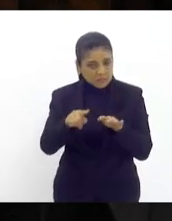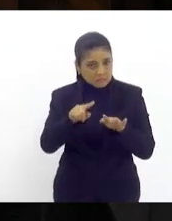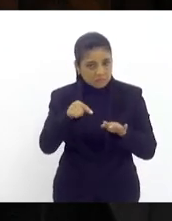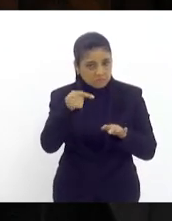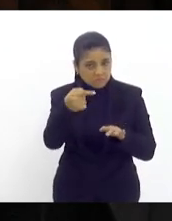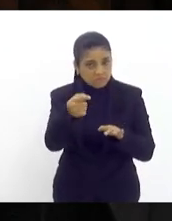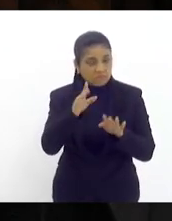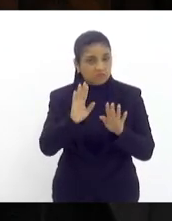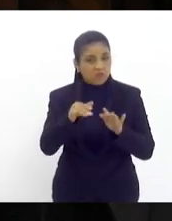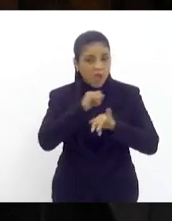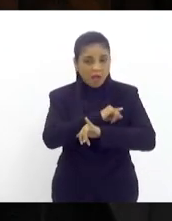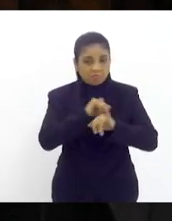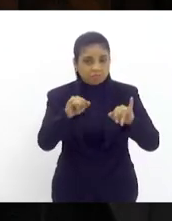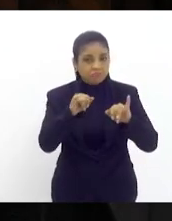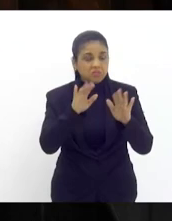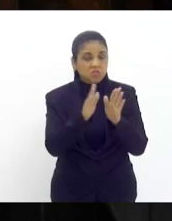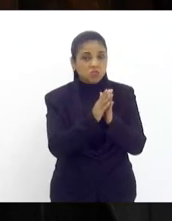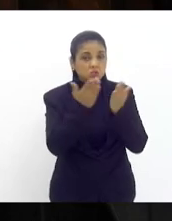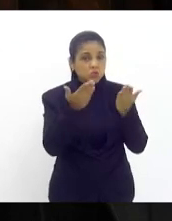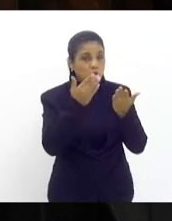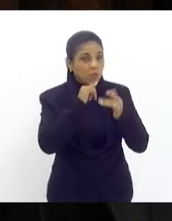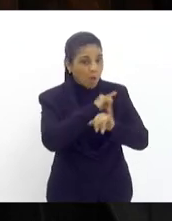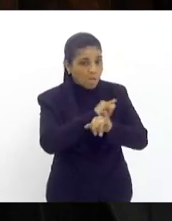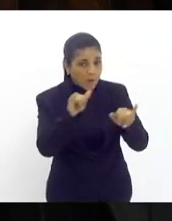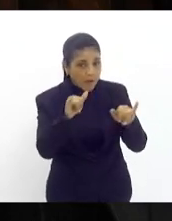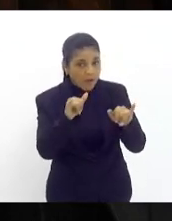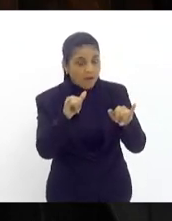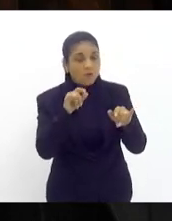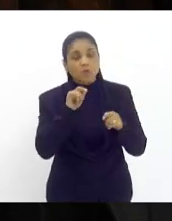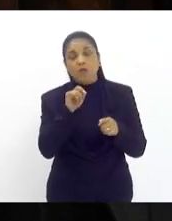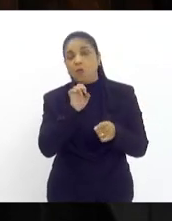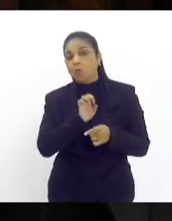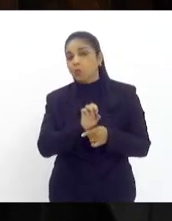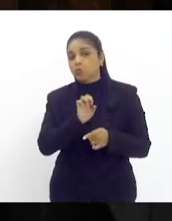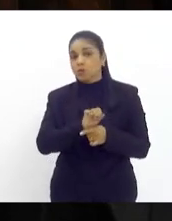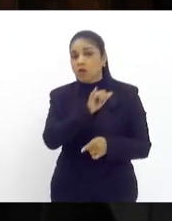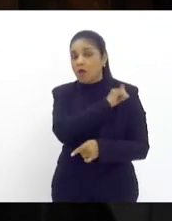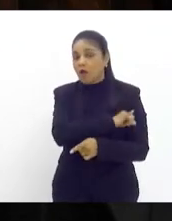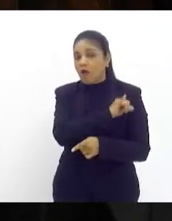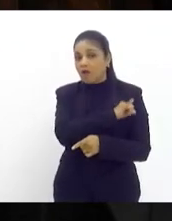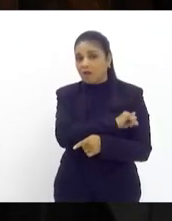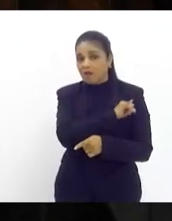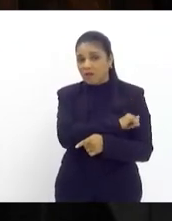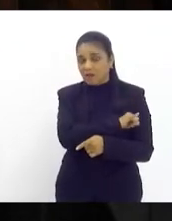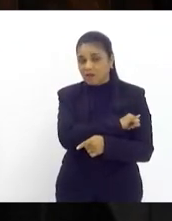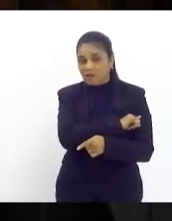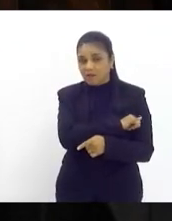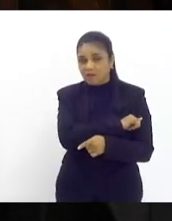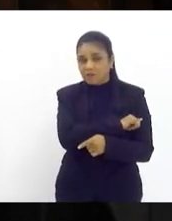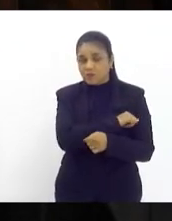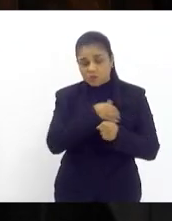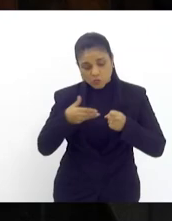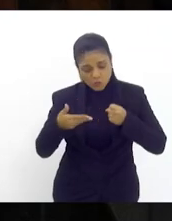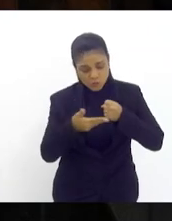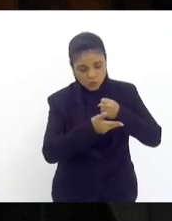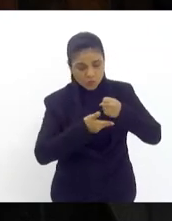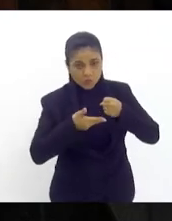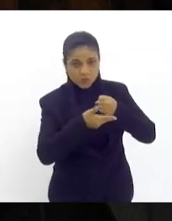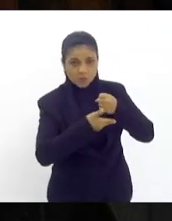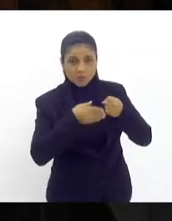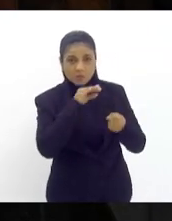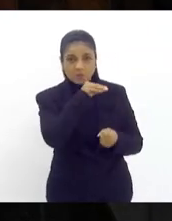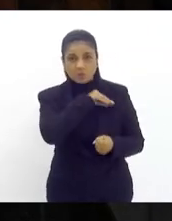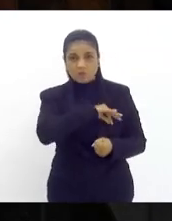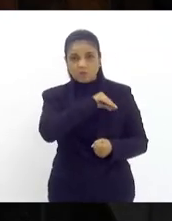sido a anunciado no jornal é o estado adotar o piso Nacional